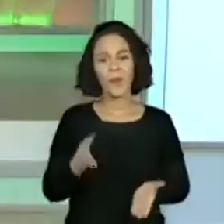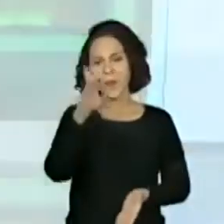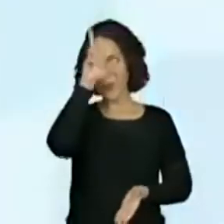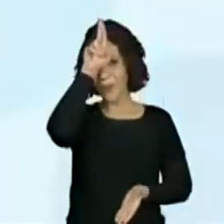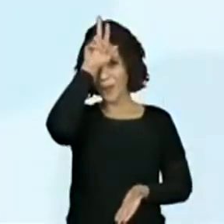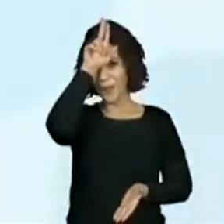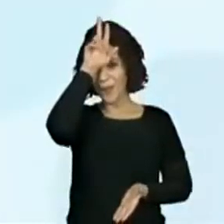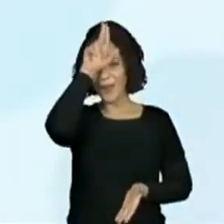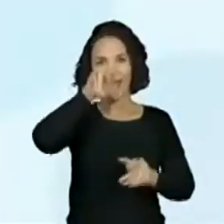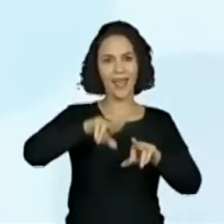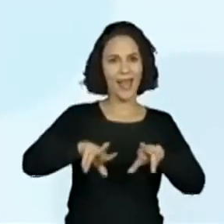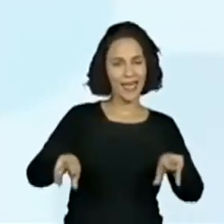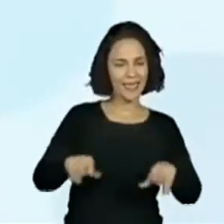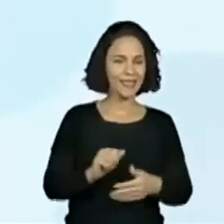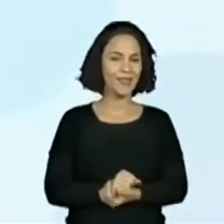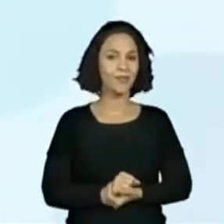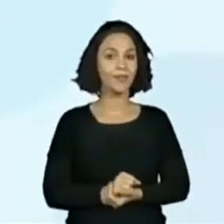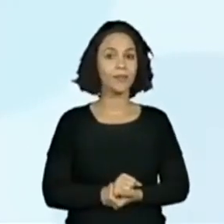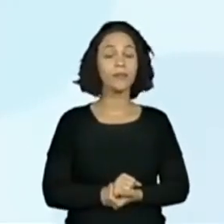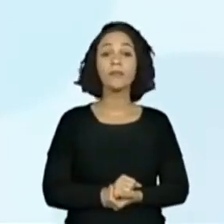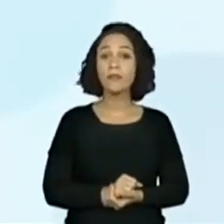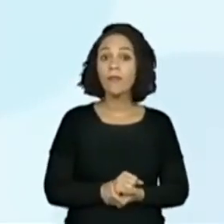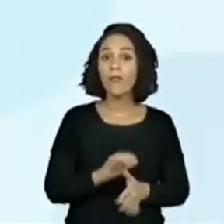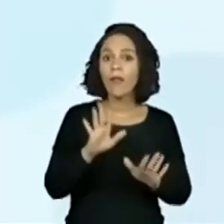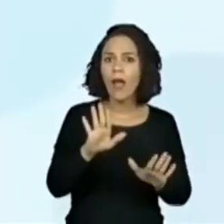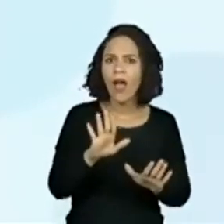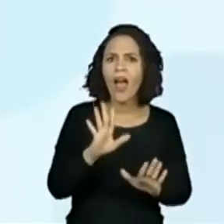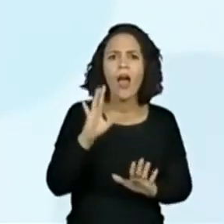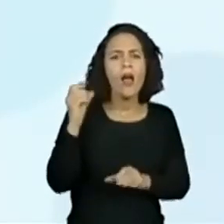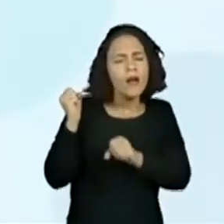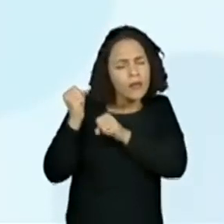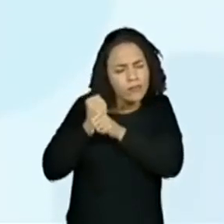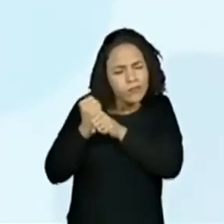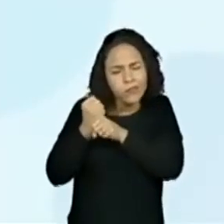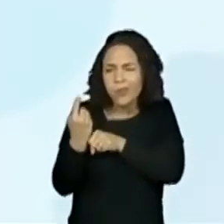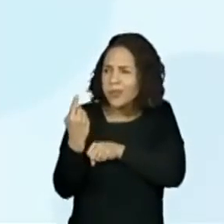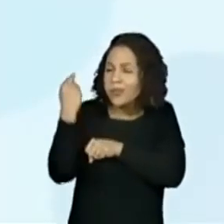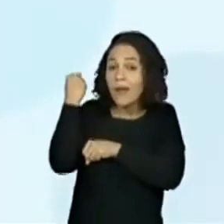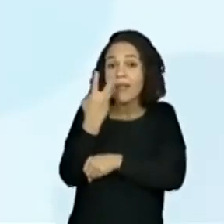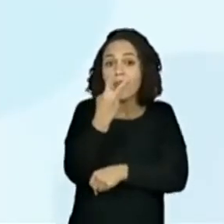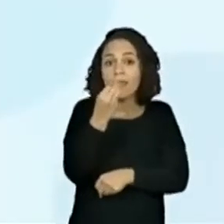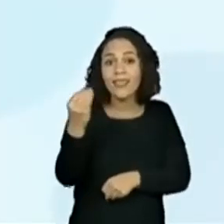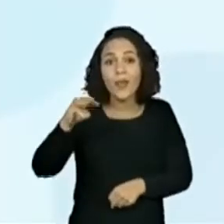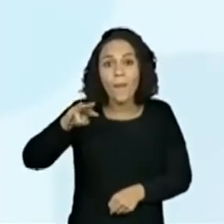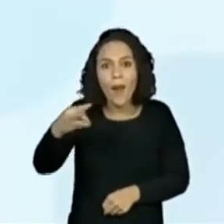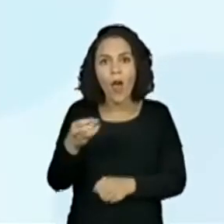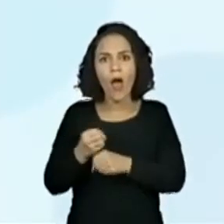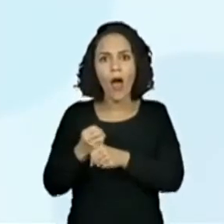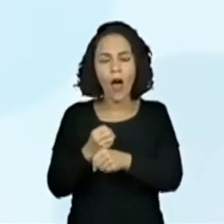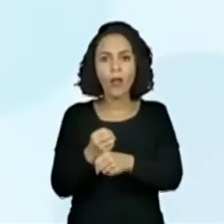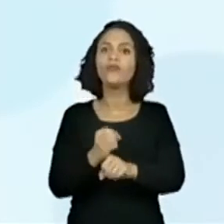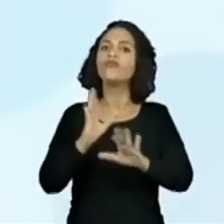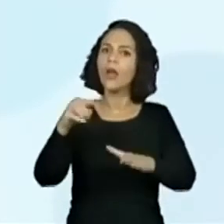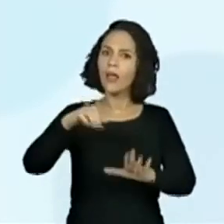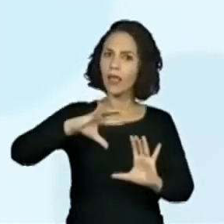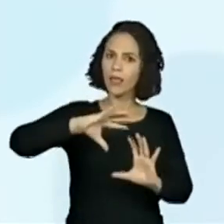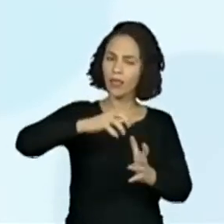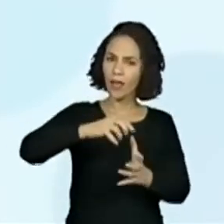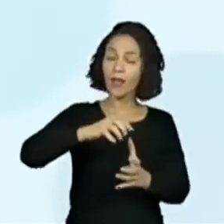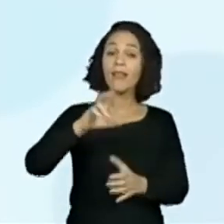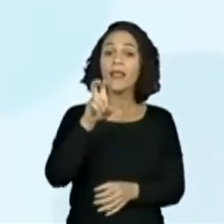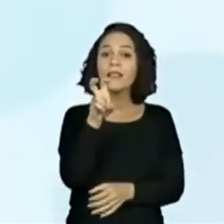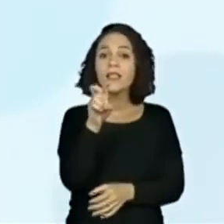Baratas. Existem há mais de 300 milhões de anos. As baratas já somam cerca de 5